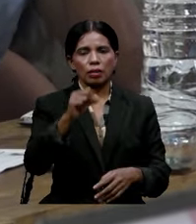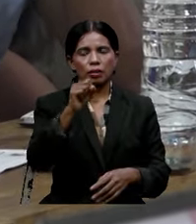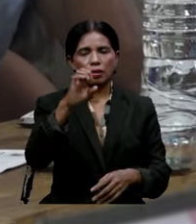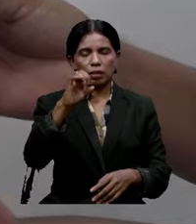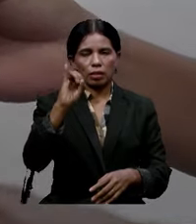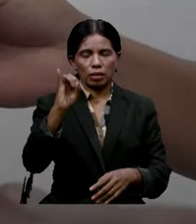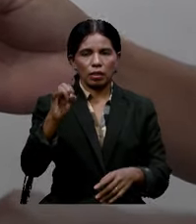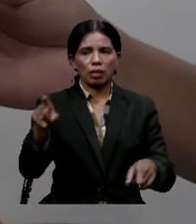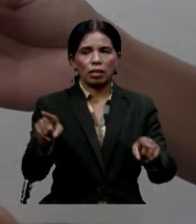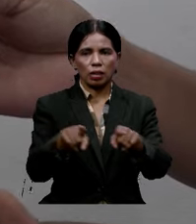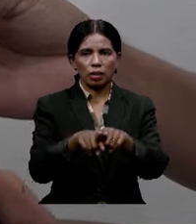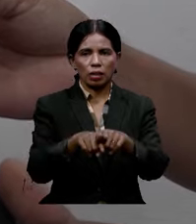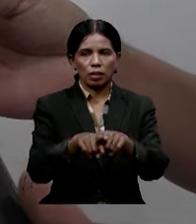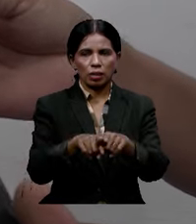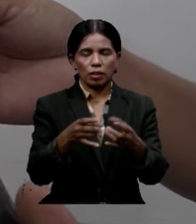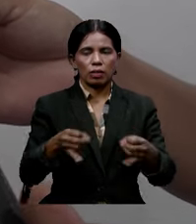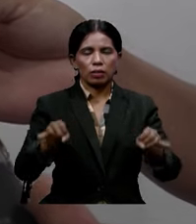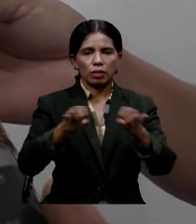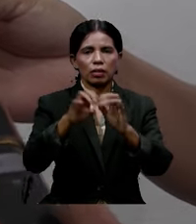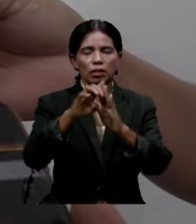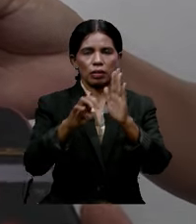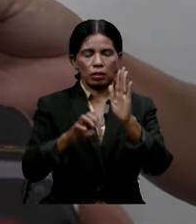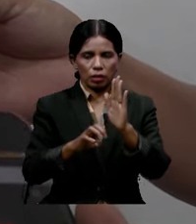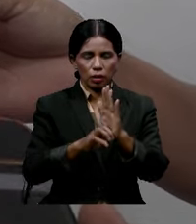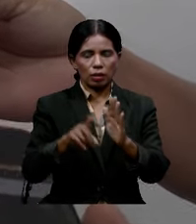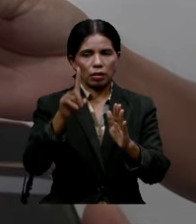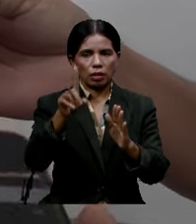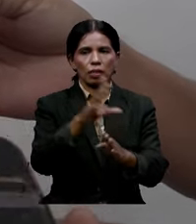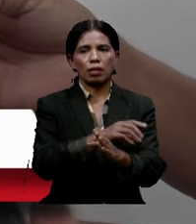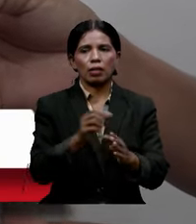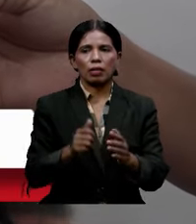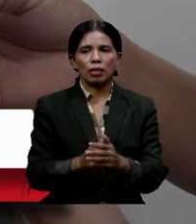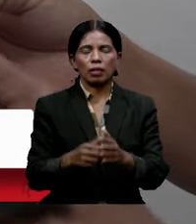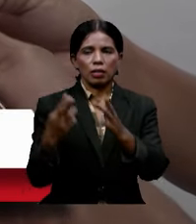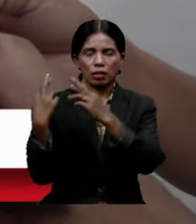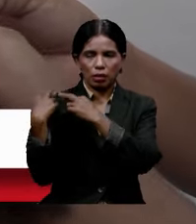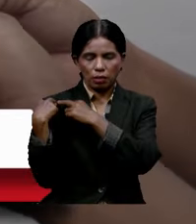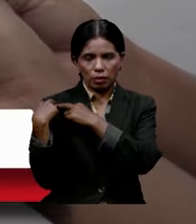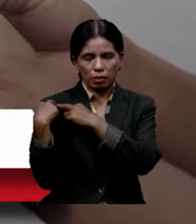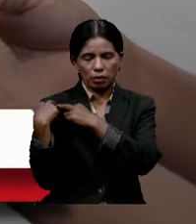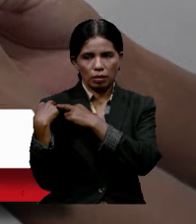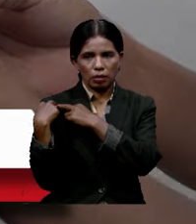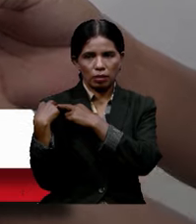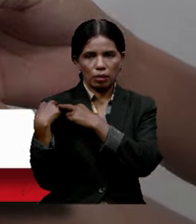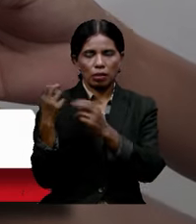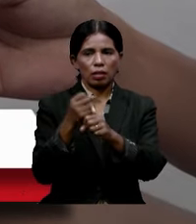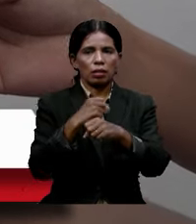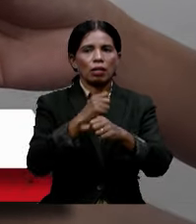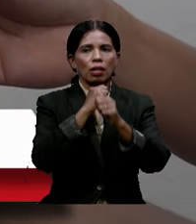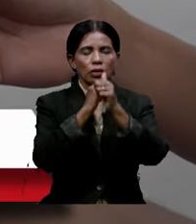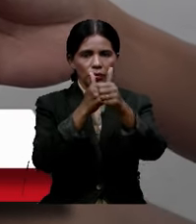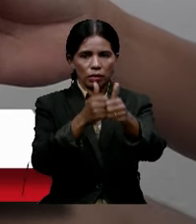Moussa, instituição do Estado, com máquina Estado, né, bem, maca, responsabiliza by her advocacia